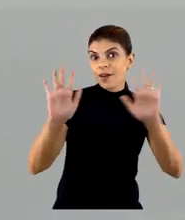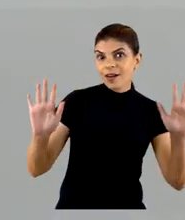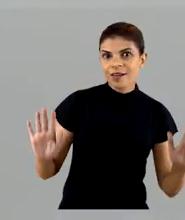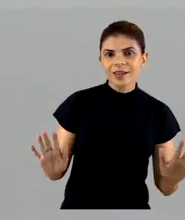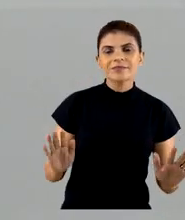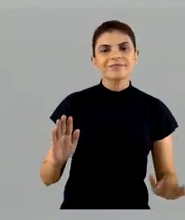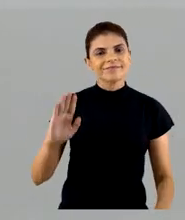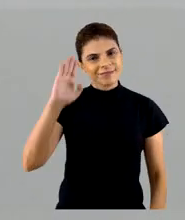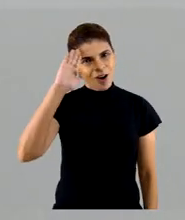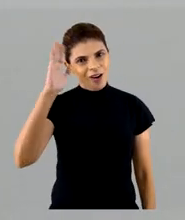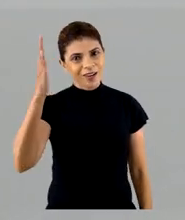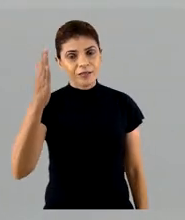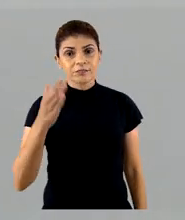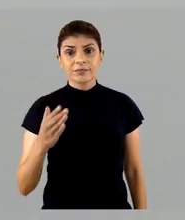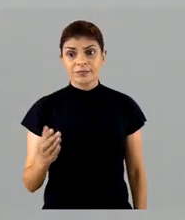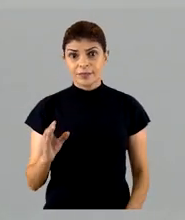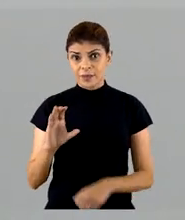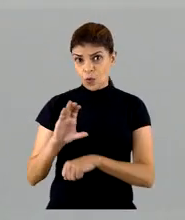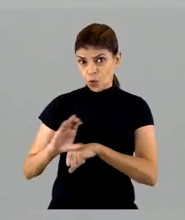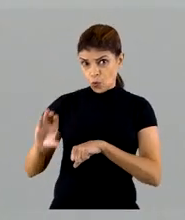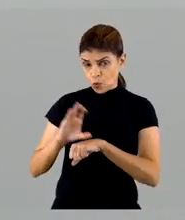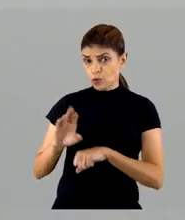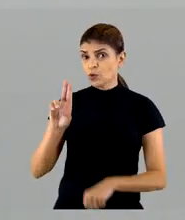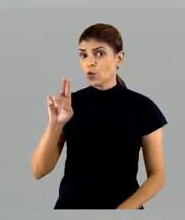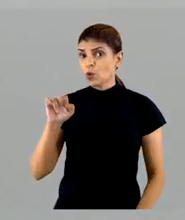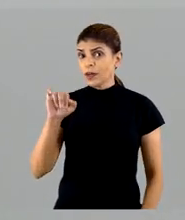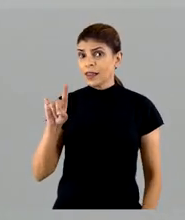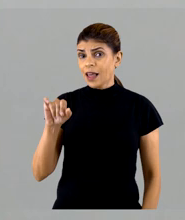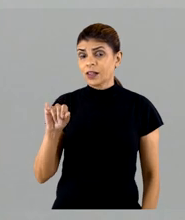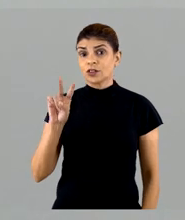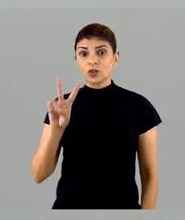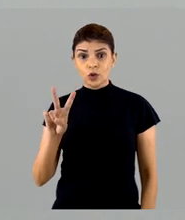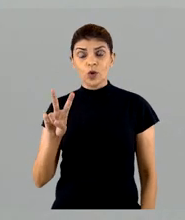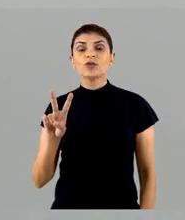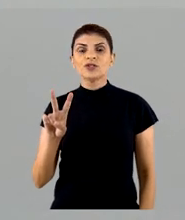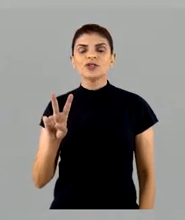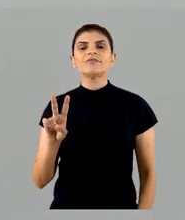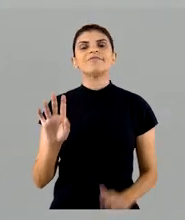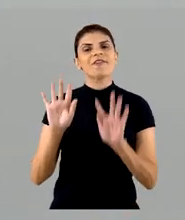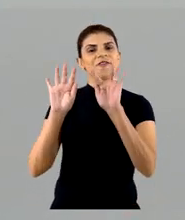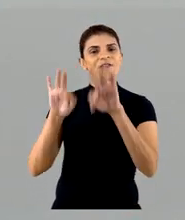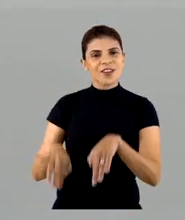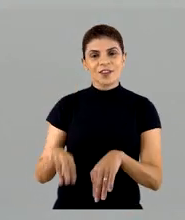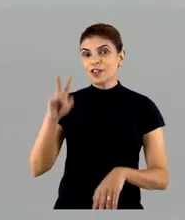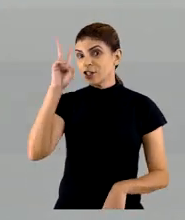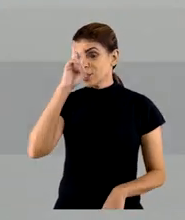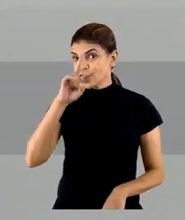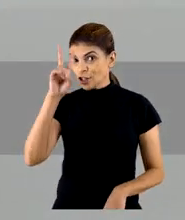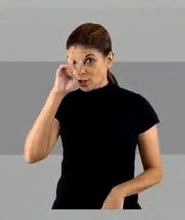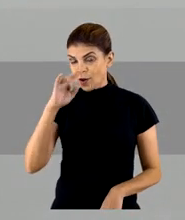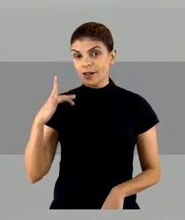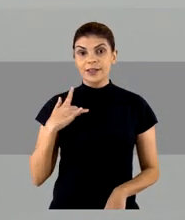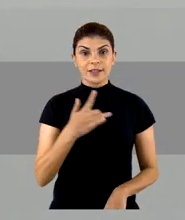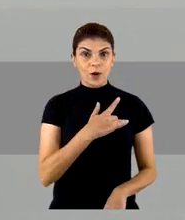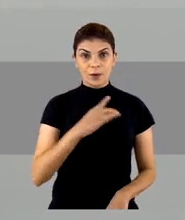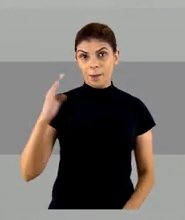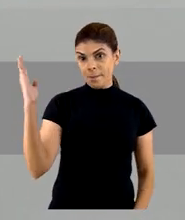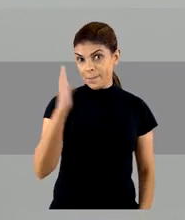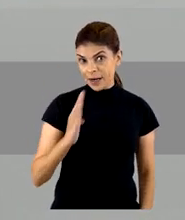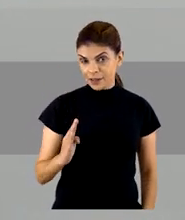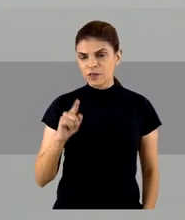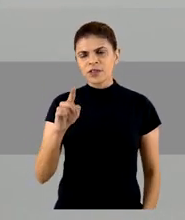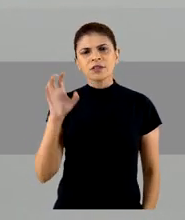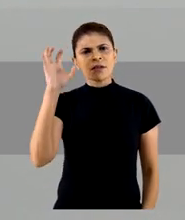Olá, você está chegando ao final da unidade 2 do curso EAD História da Saúde no Brasil. Nesta